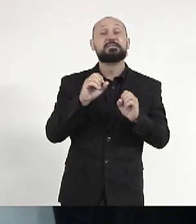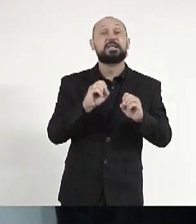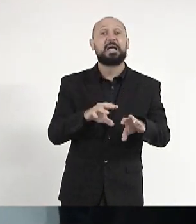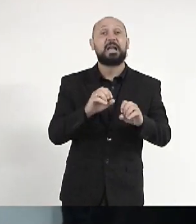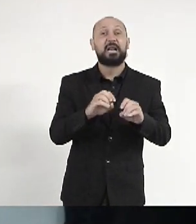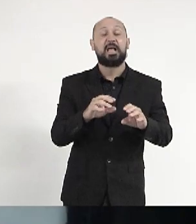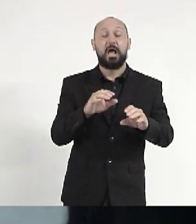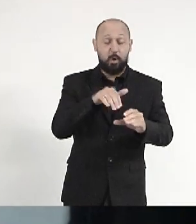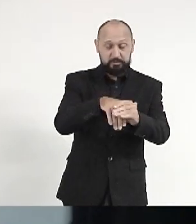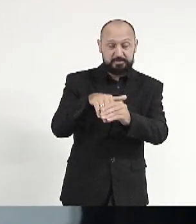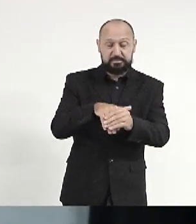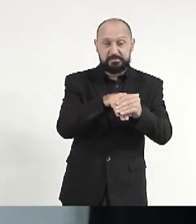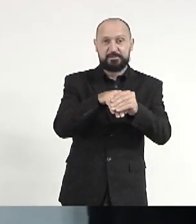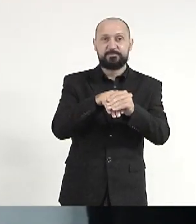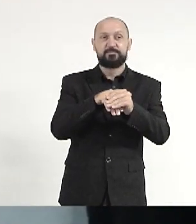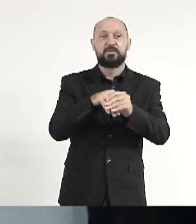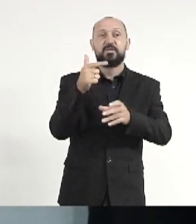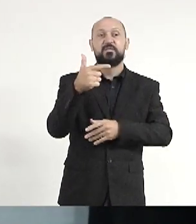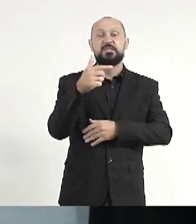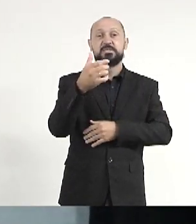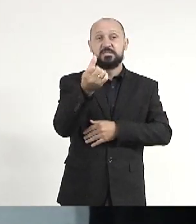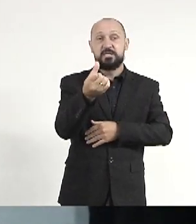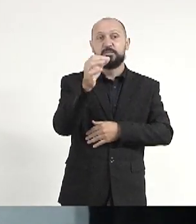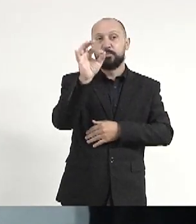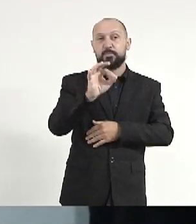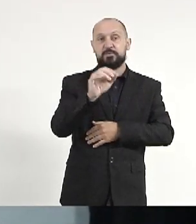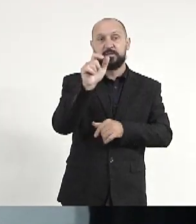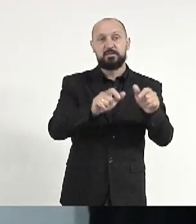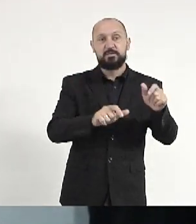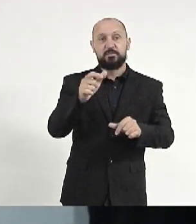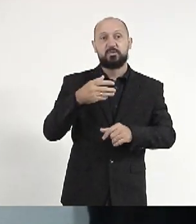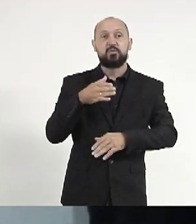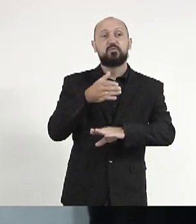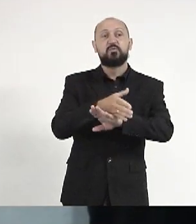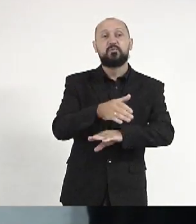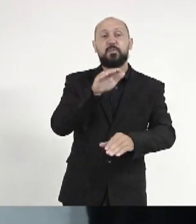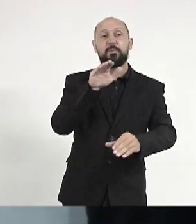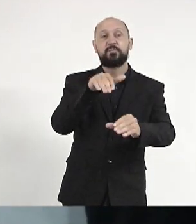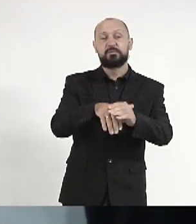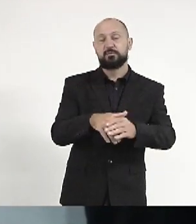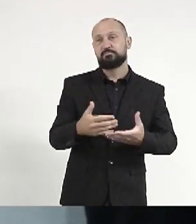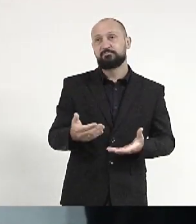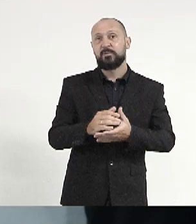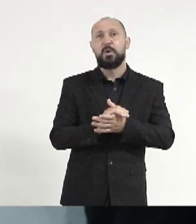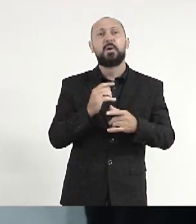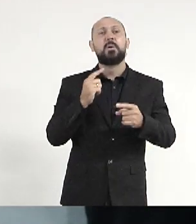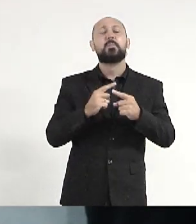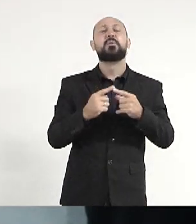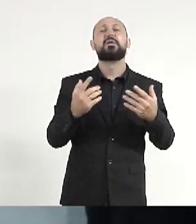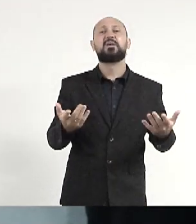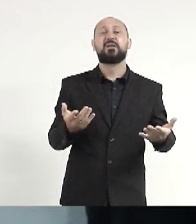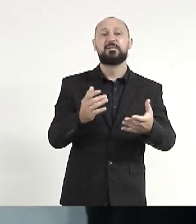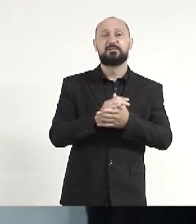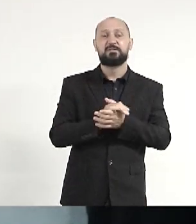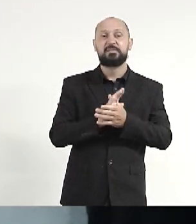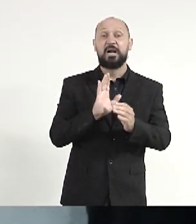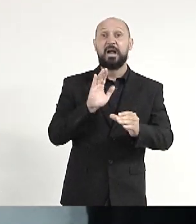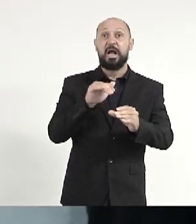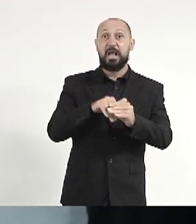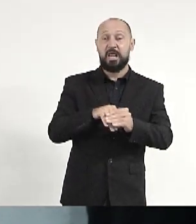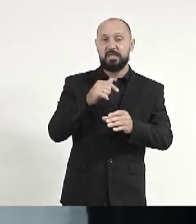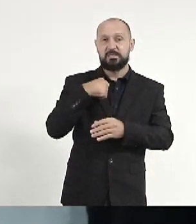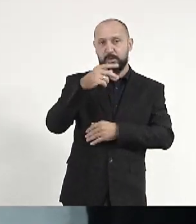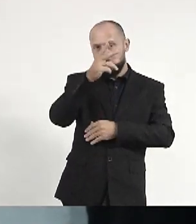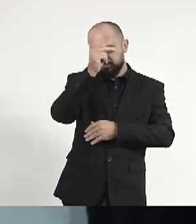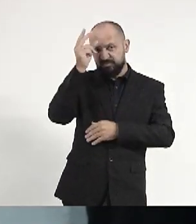eleição, que 26% do eleitorado não compareceu às urnas para votar. Por quê? E olha que a eleição